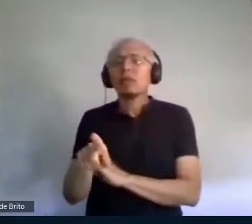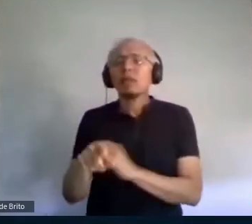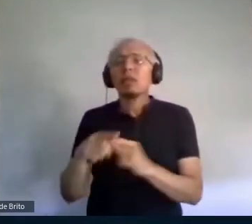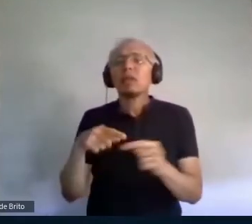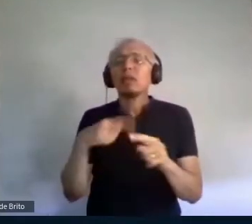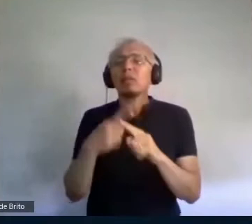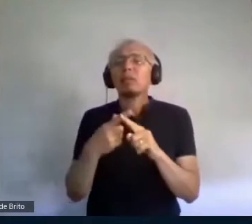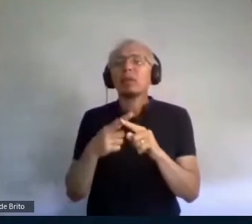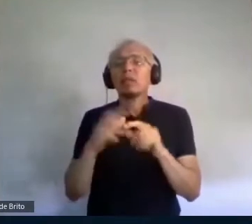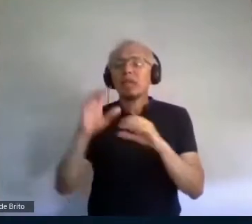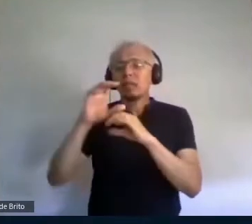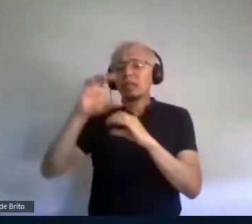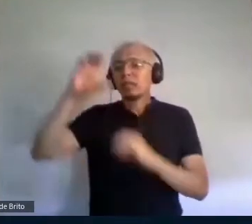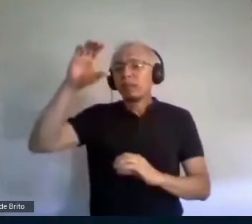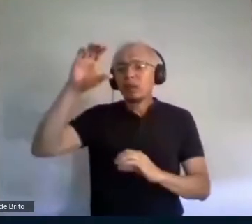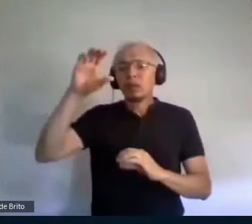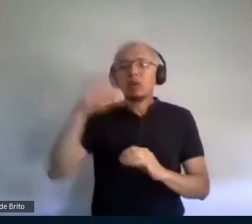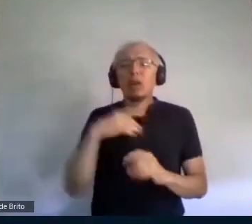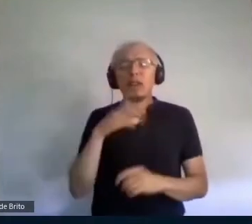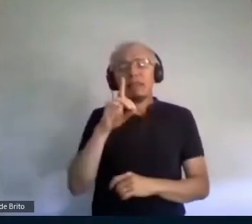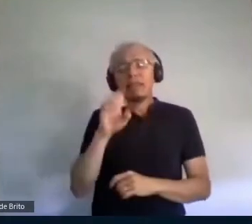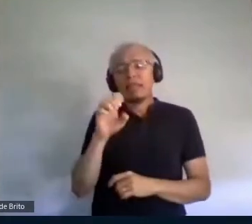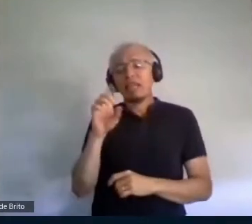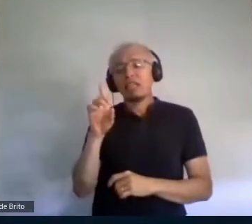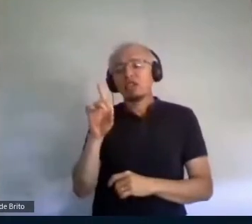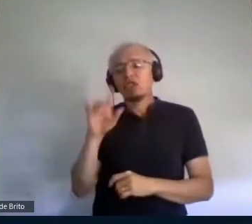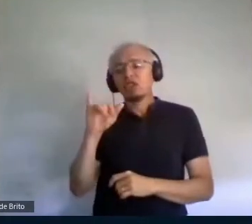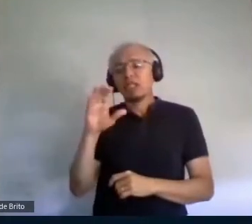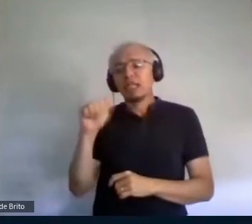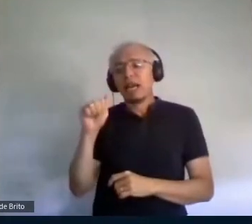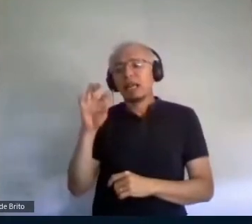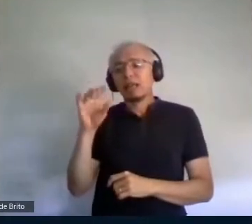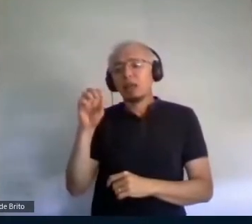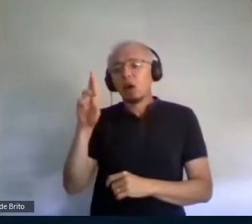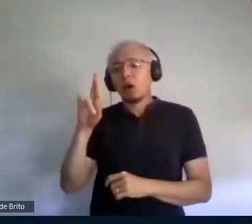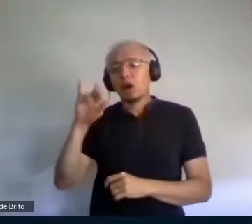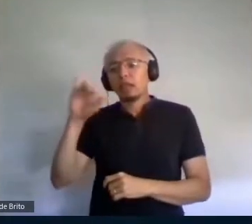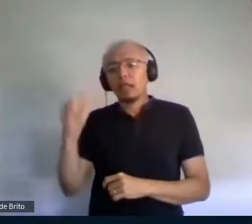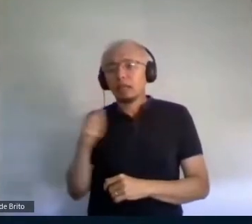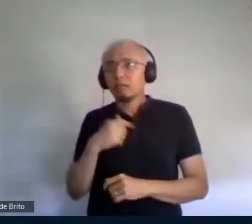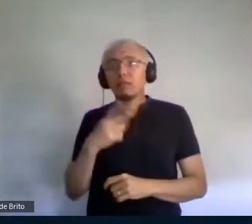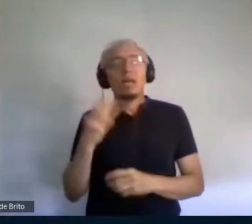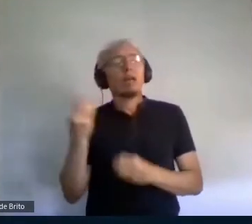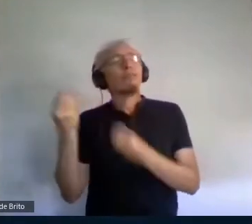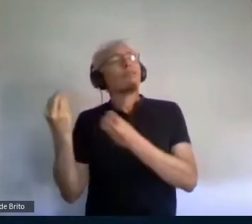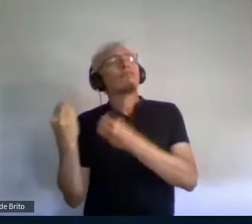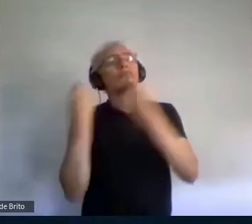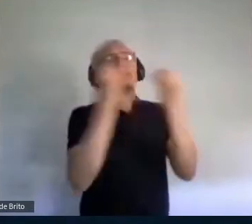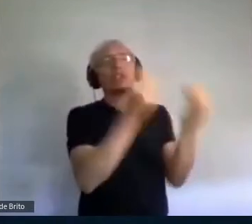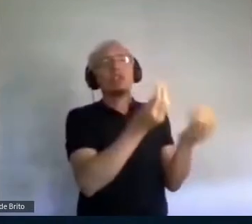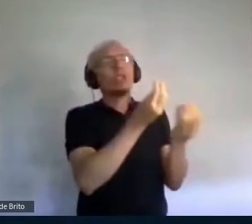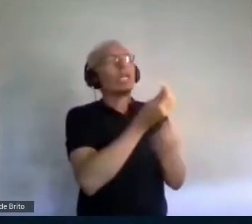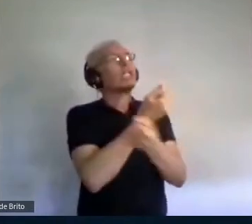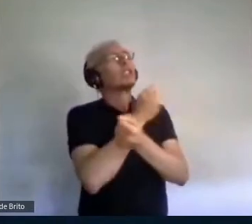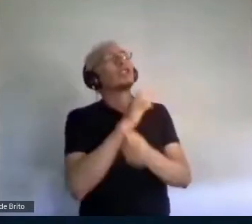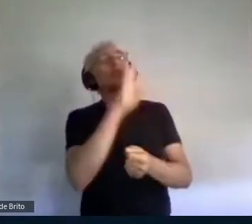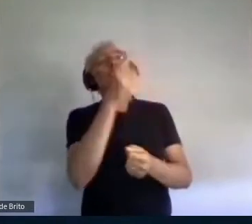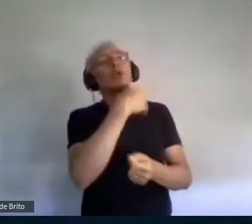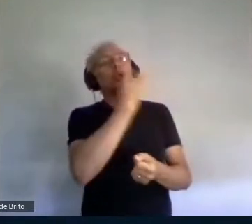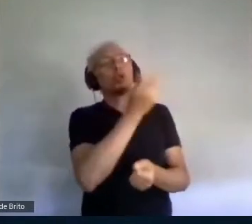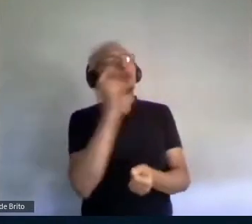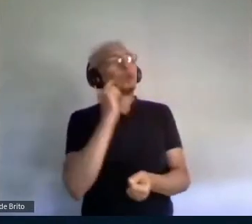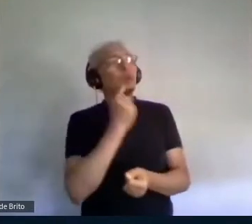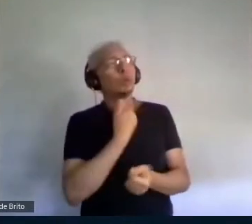separou dedicatórias de agradecimentos? Você fez só uma frase: dedico essa dissertação a todos os amigos surdos e